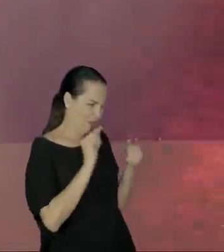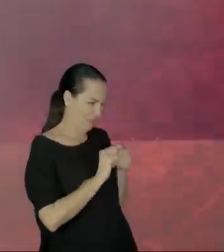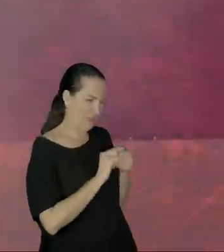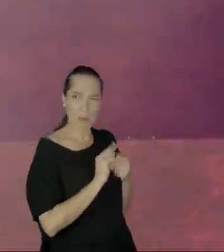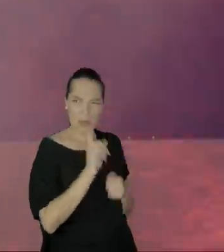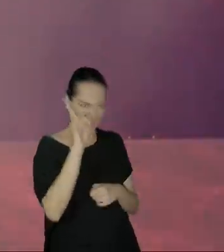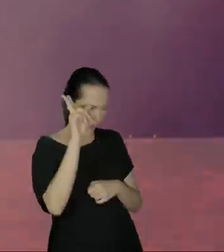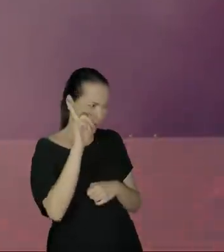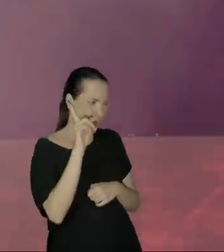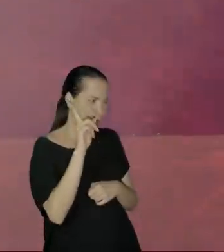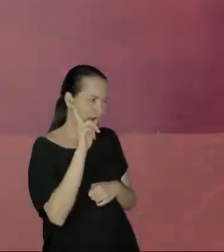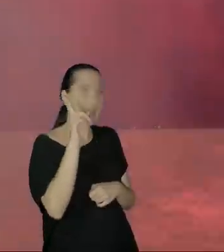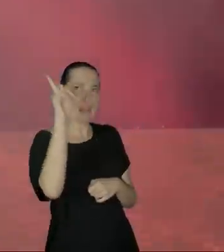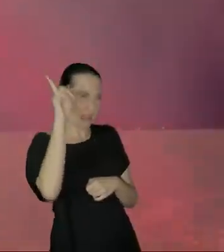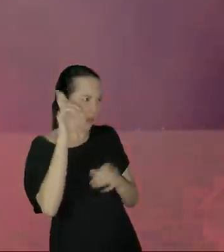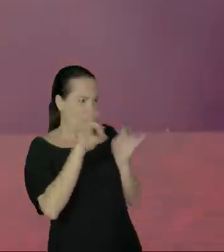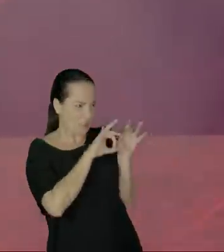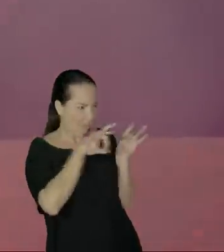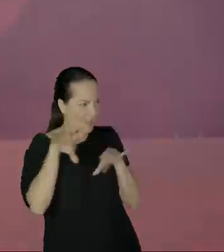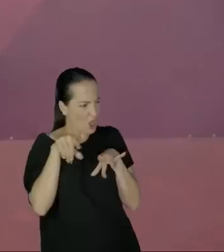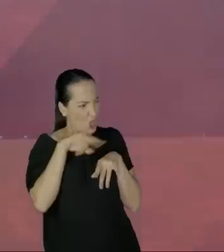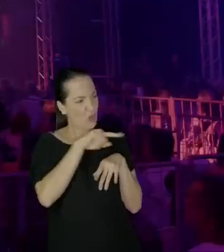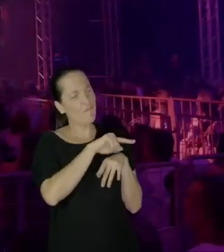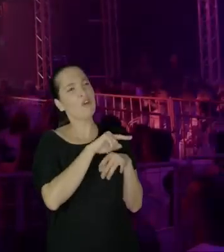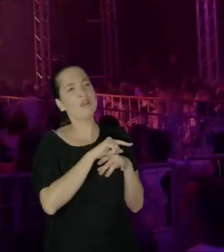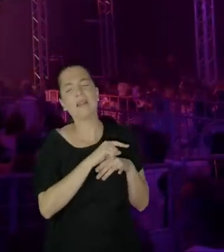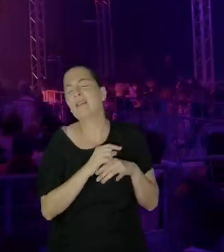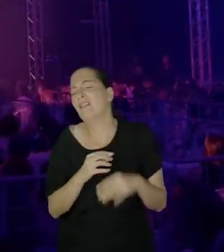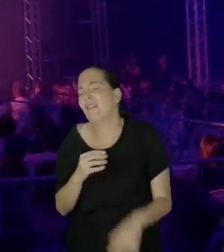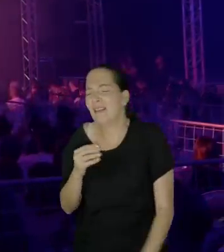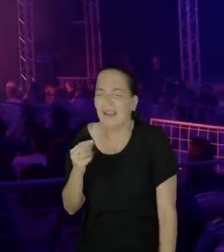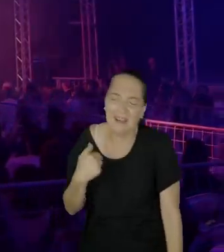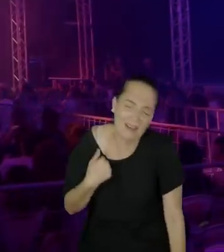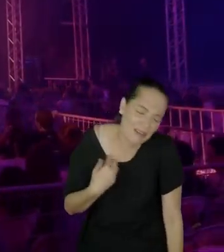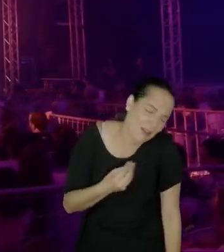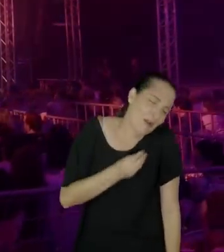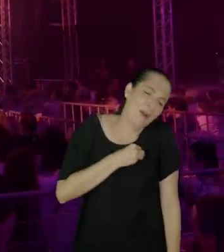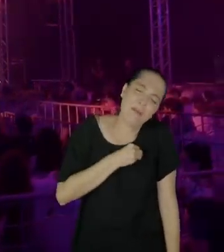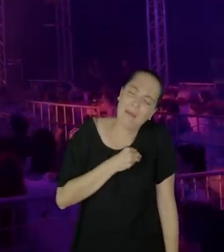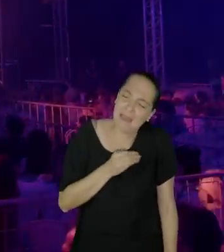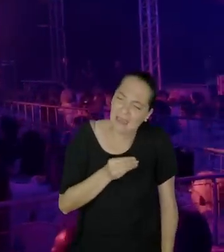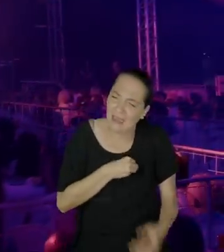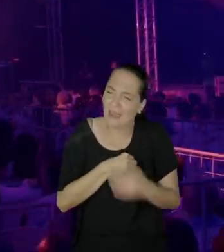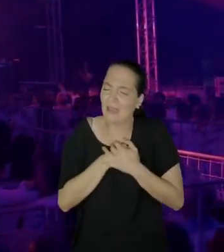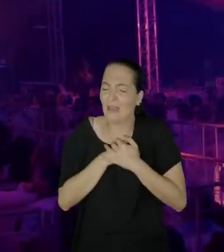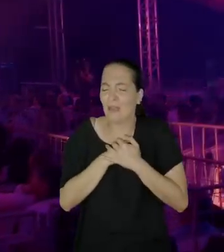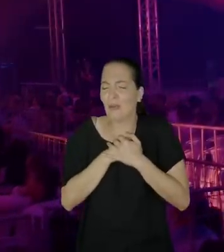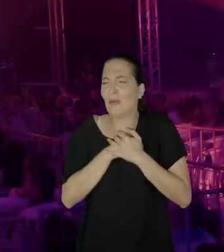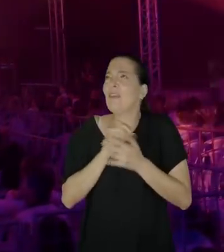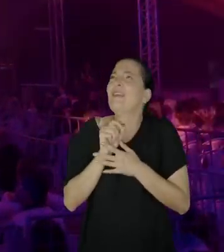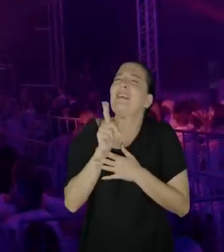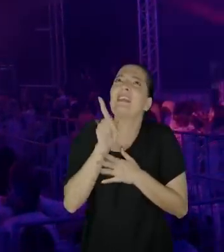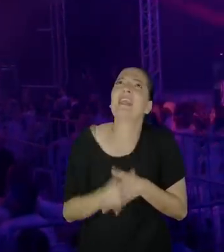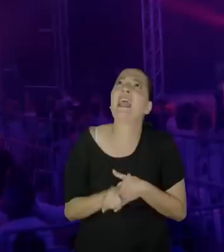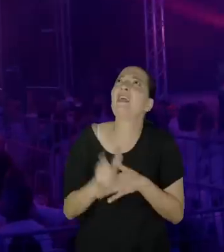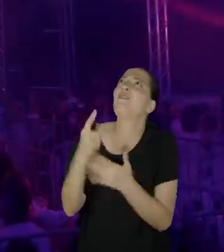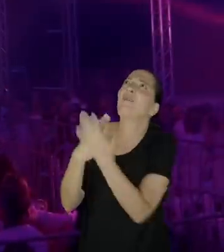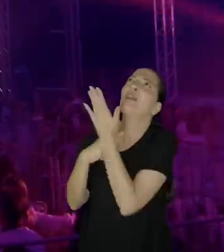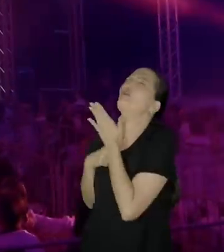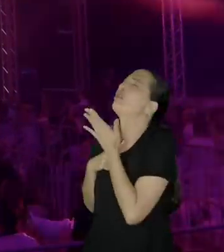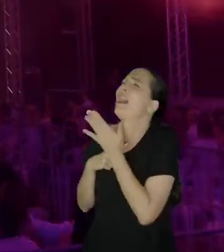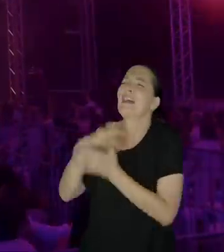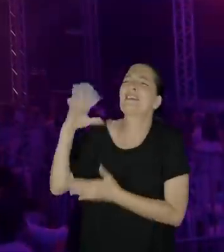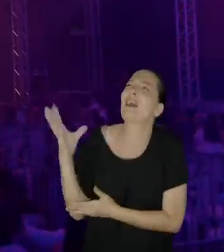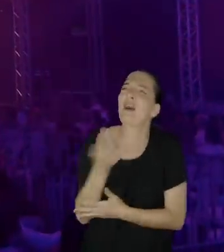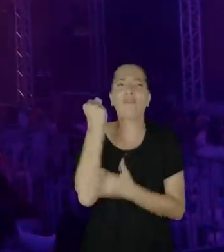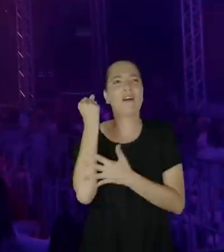Criador te abandonaste. Sendo pecado, incorro! De onde poderá me vir socorro?